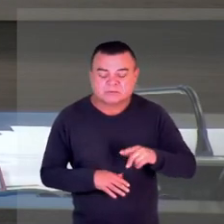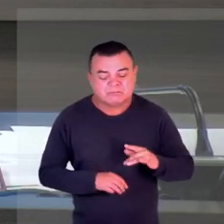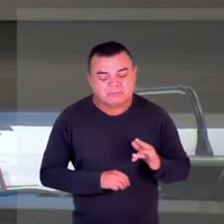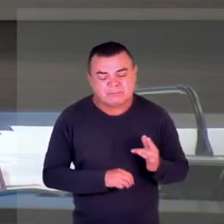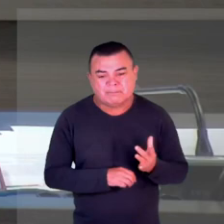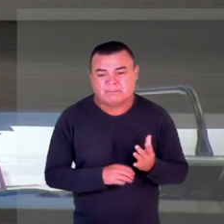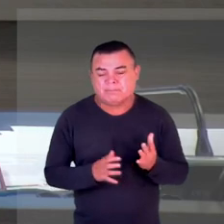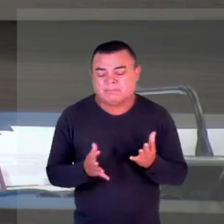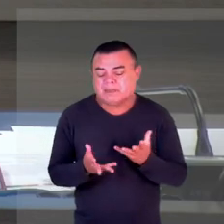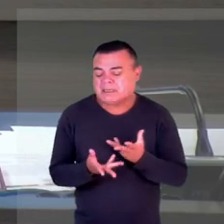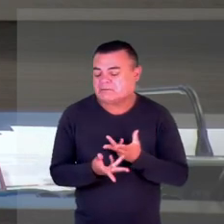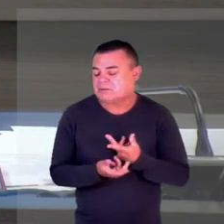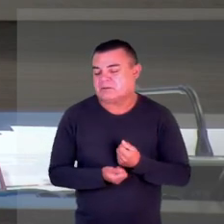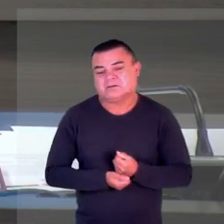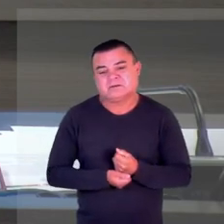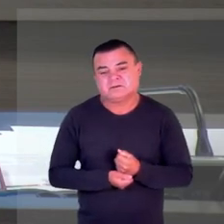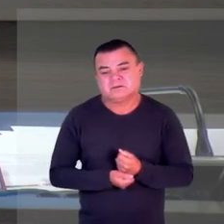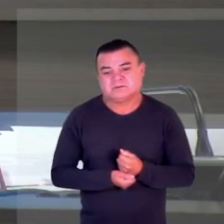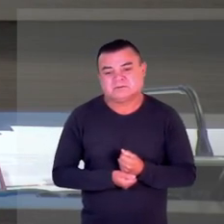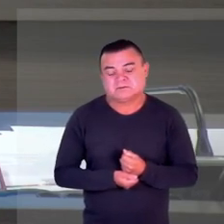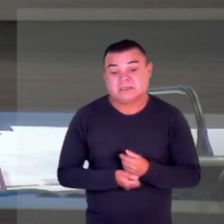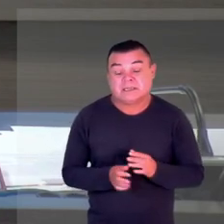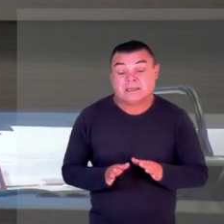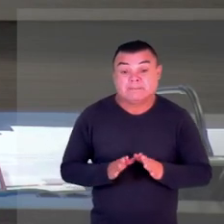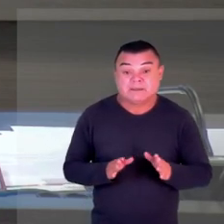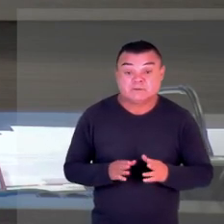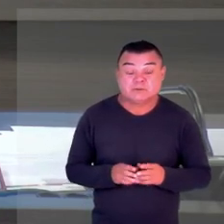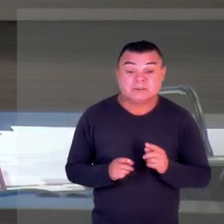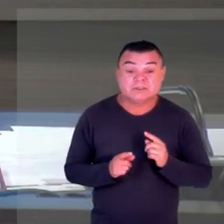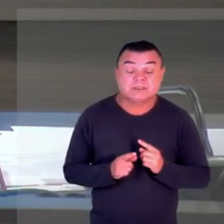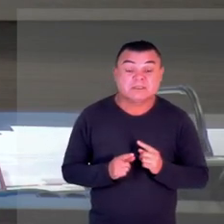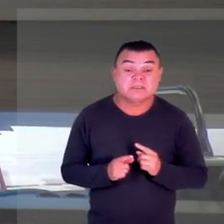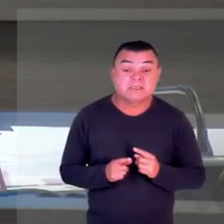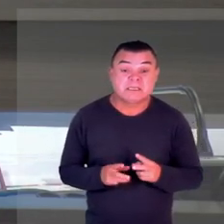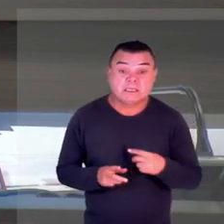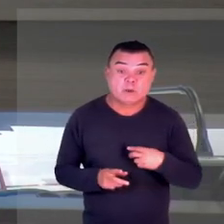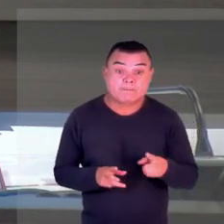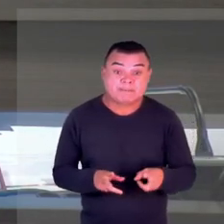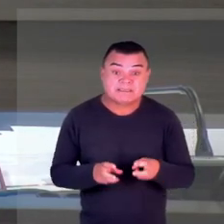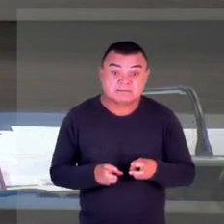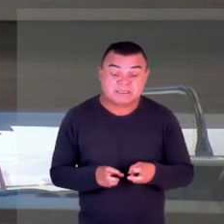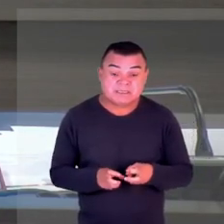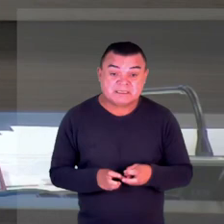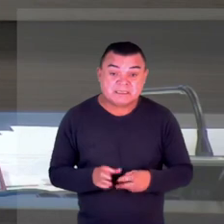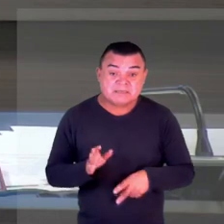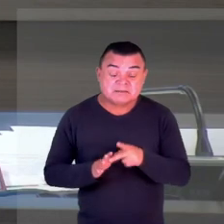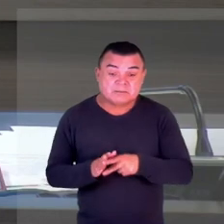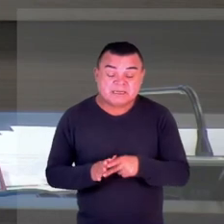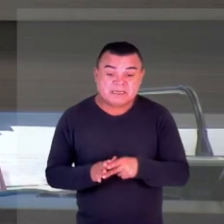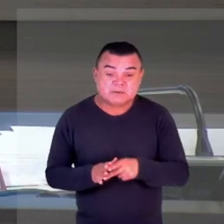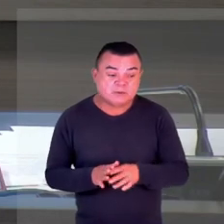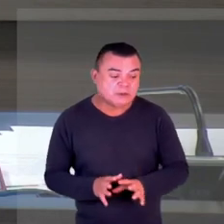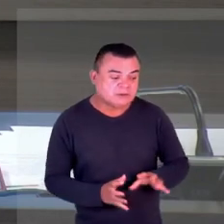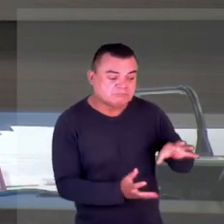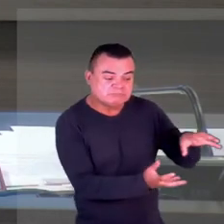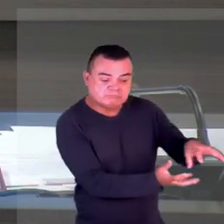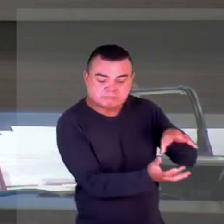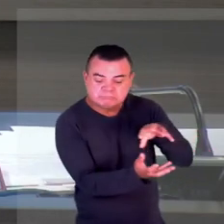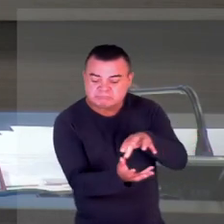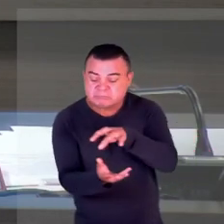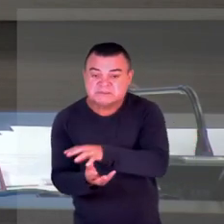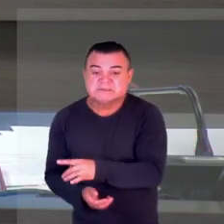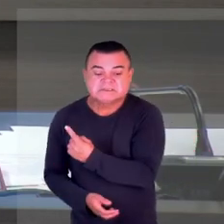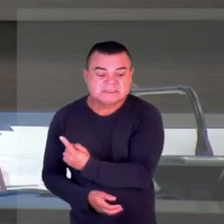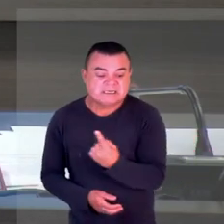que foram apresentados Mas o que eu percebi que são projetos trabalhados exclusivamente no âmbito de cada ministério público né pelo